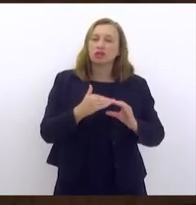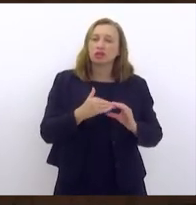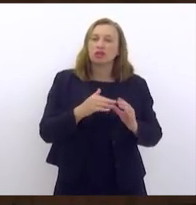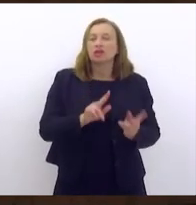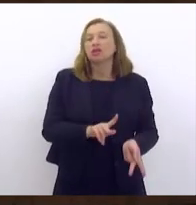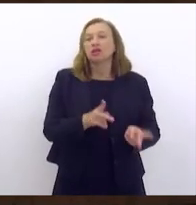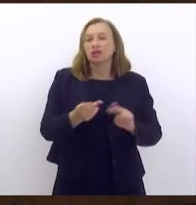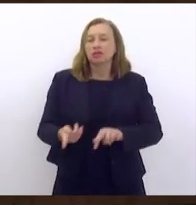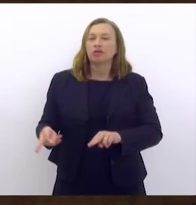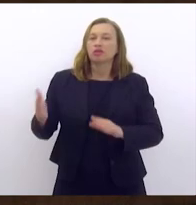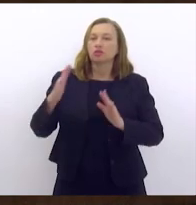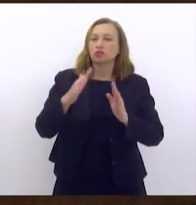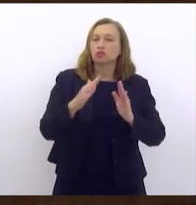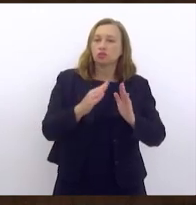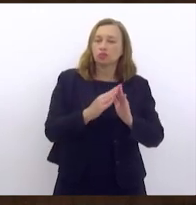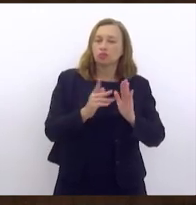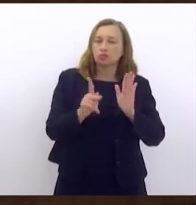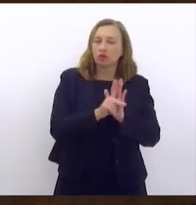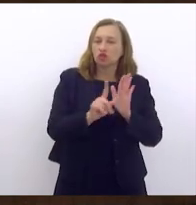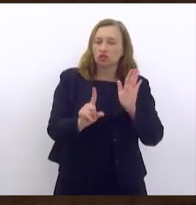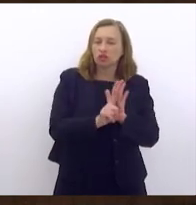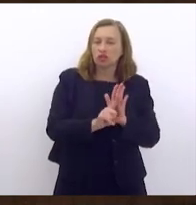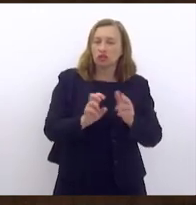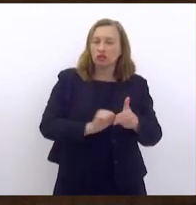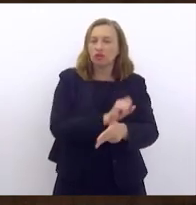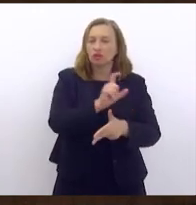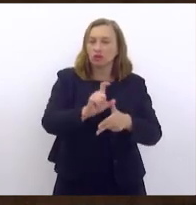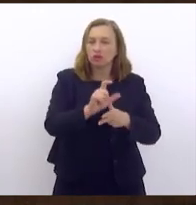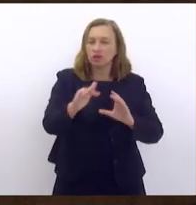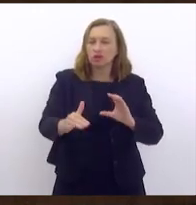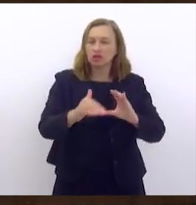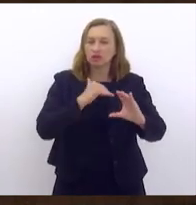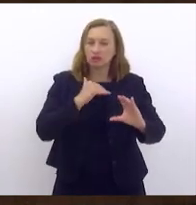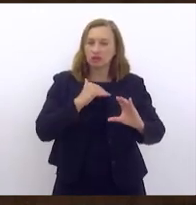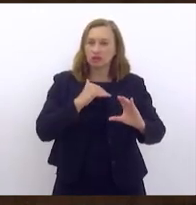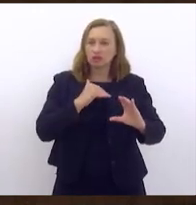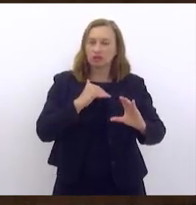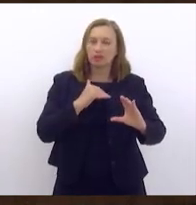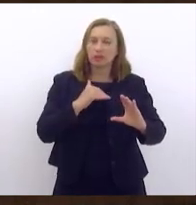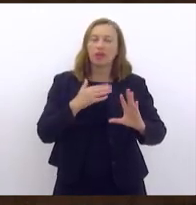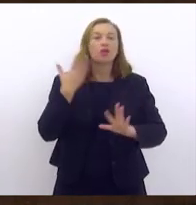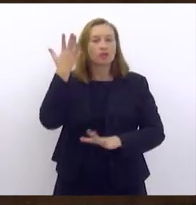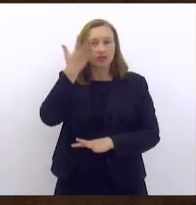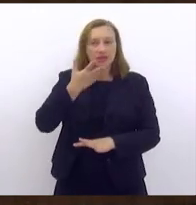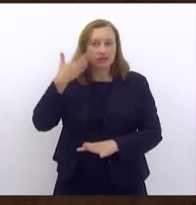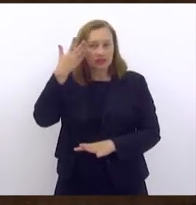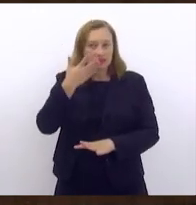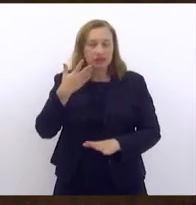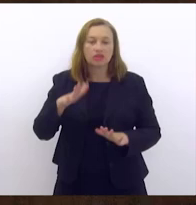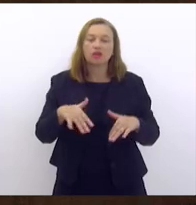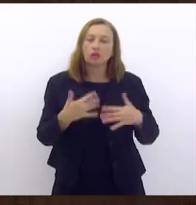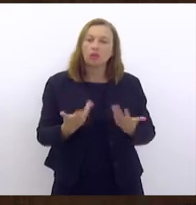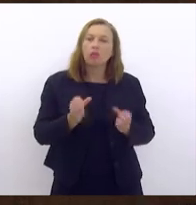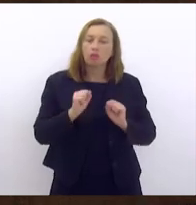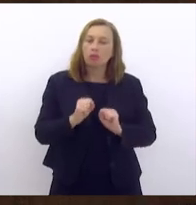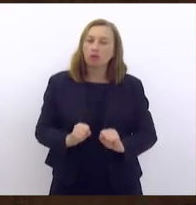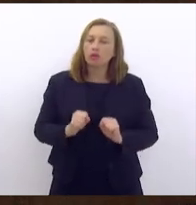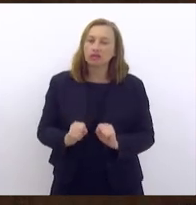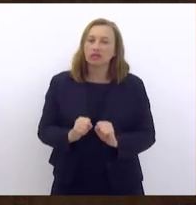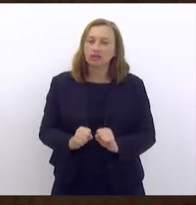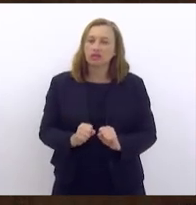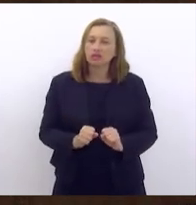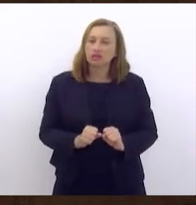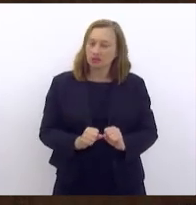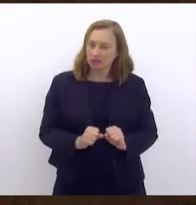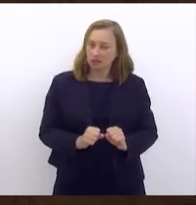lei para que o Poder Executivo encaminhe a essa casa uma mensagem e que se, então, possa fazer